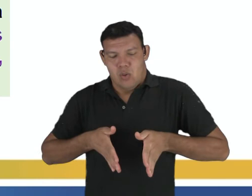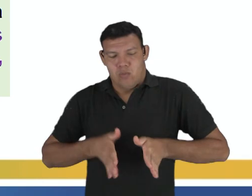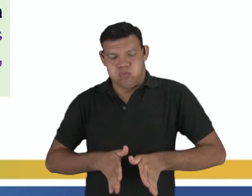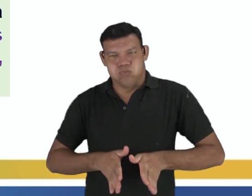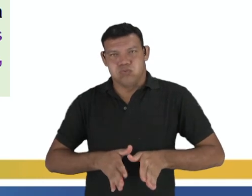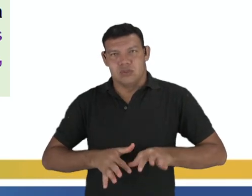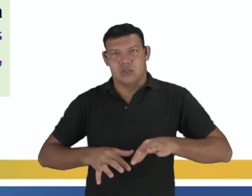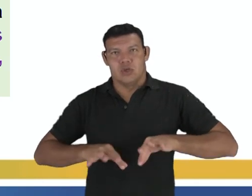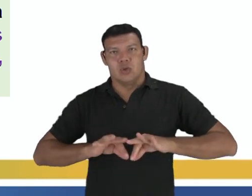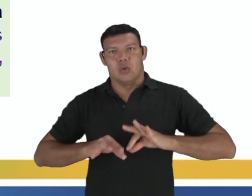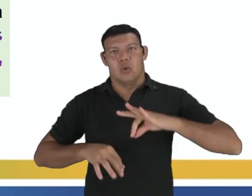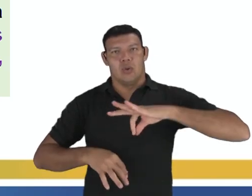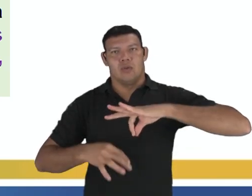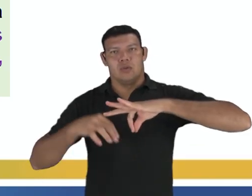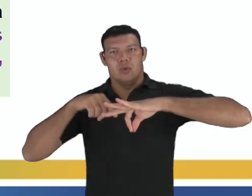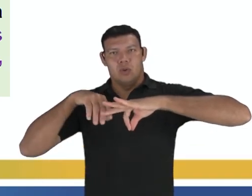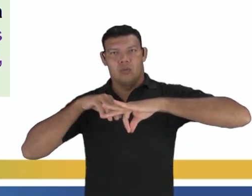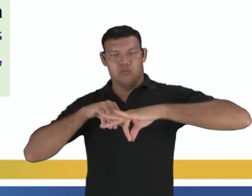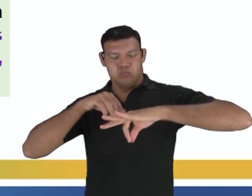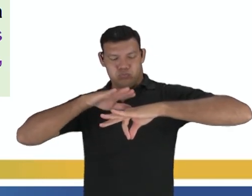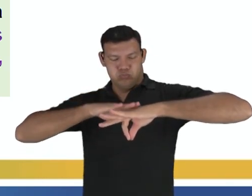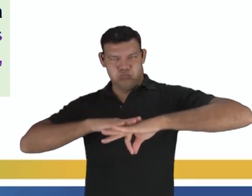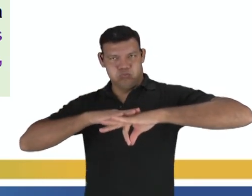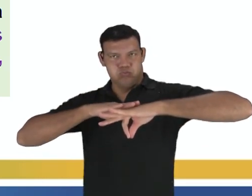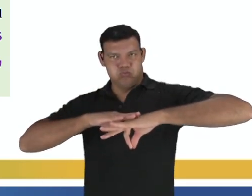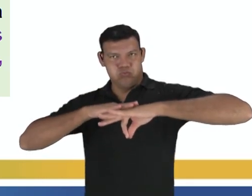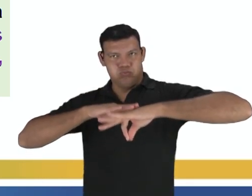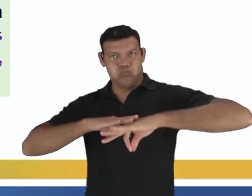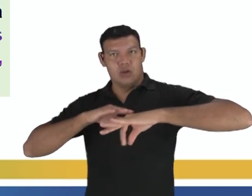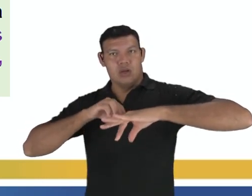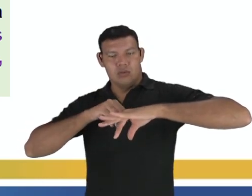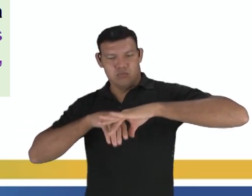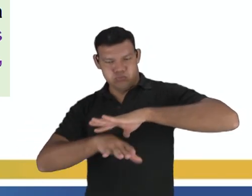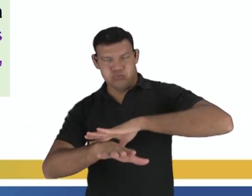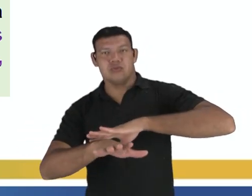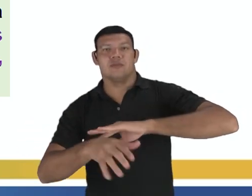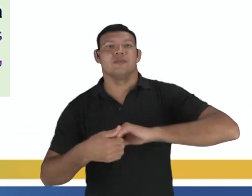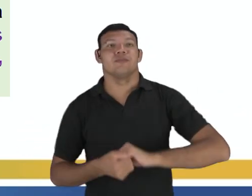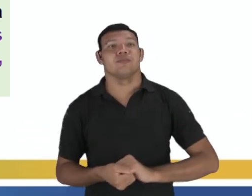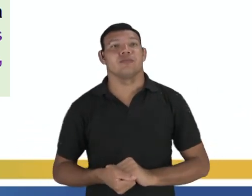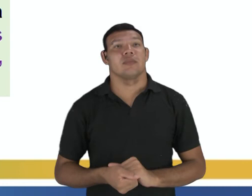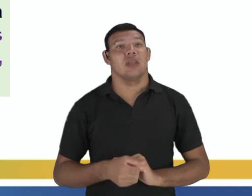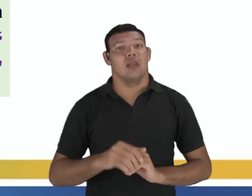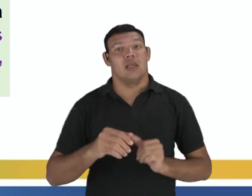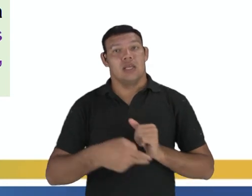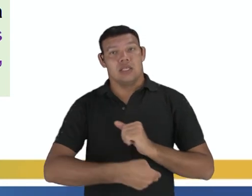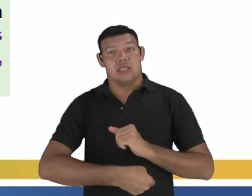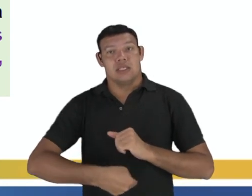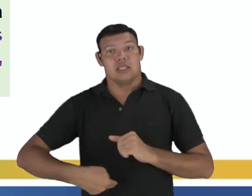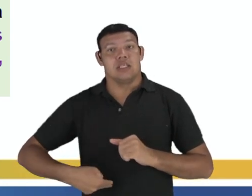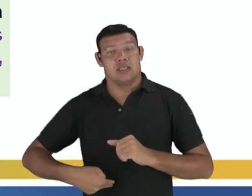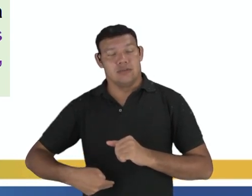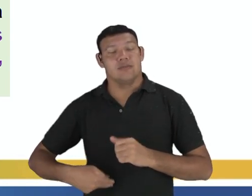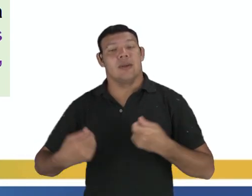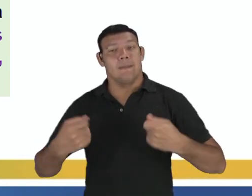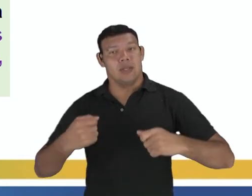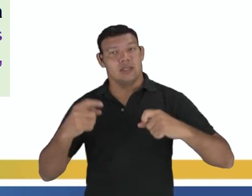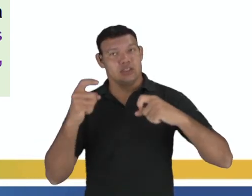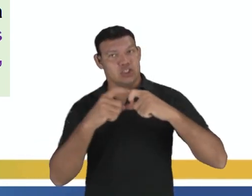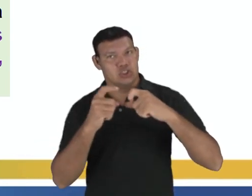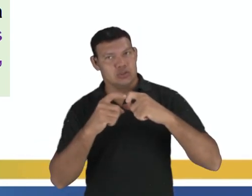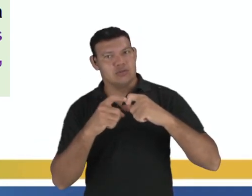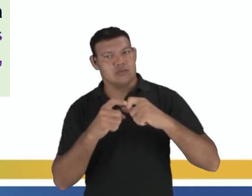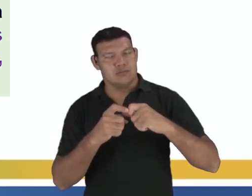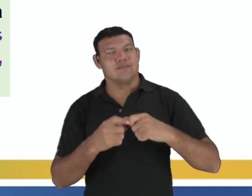pela vagina através de contrações enquanto na cesárea a expulsão do bebê é mediada por um procedimento cirúrgico né